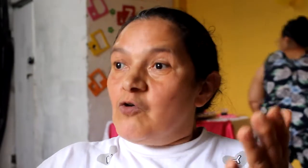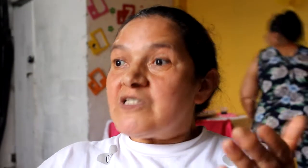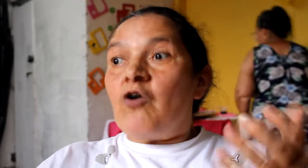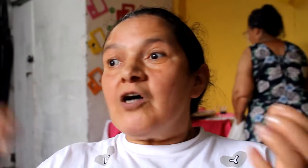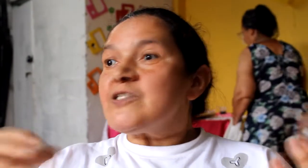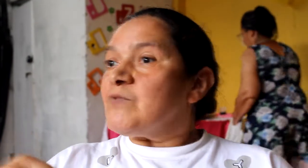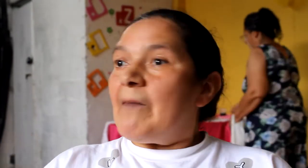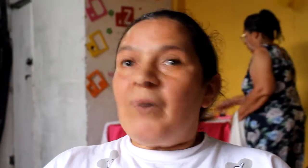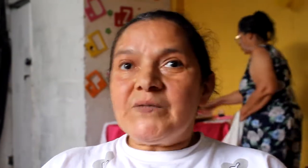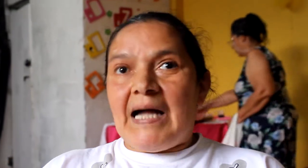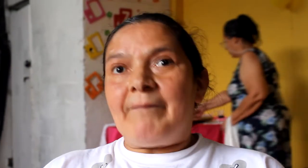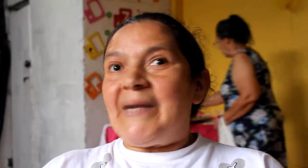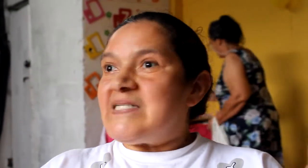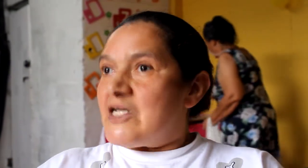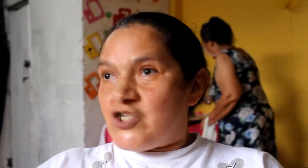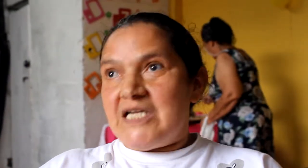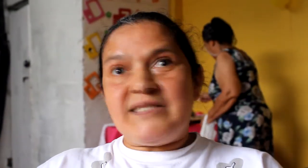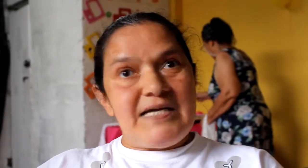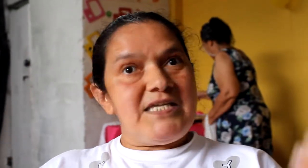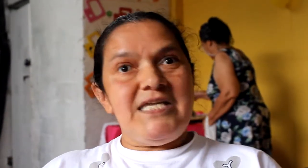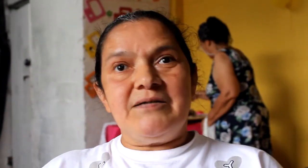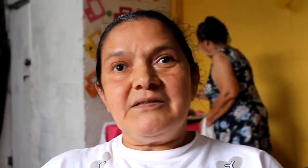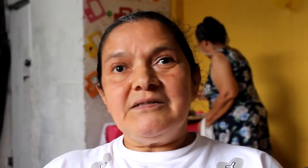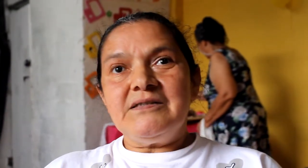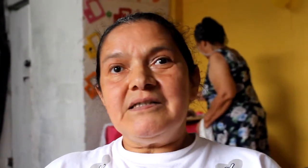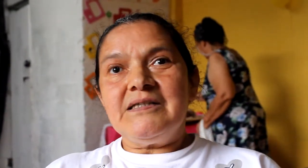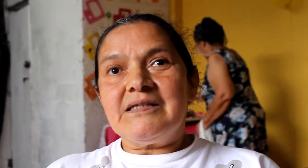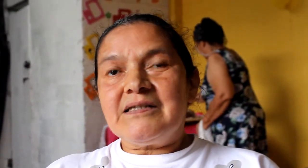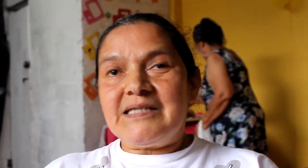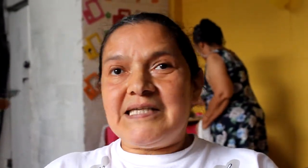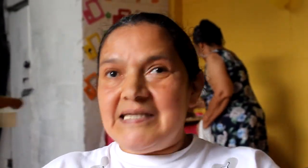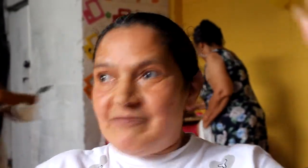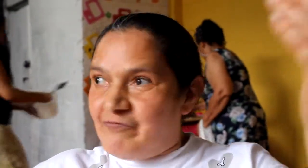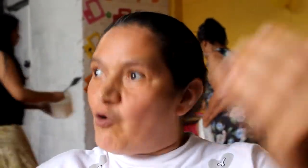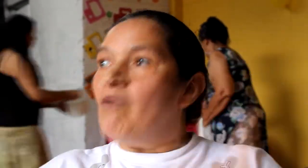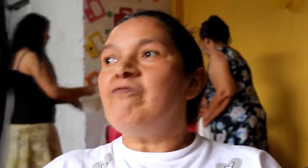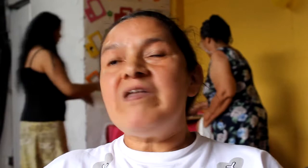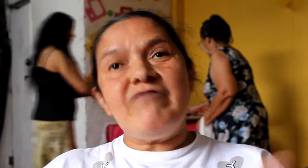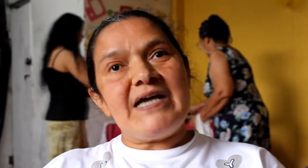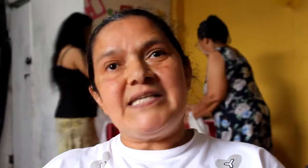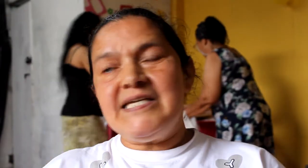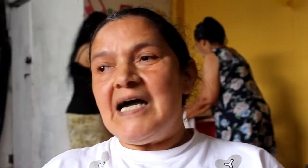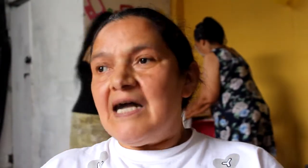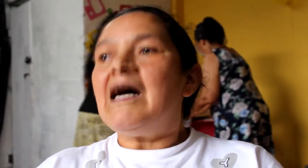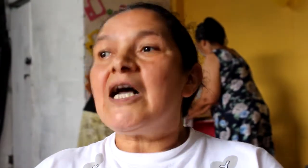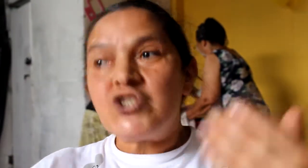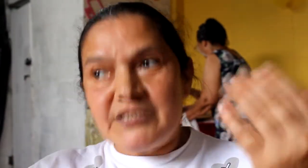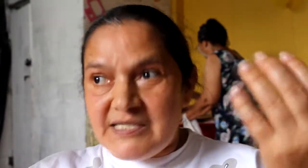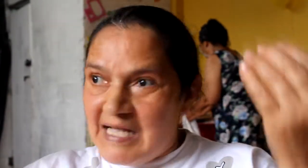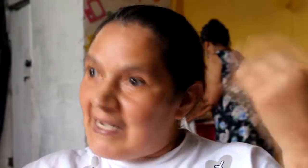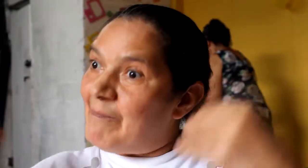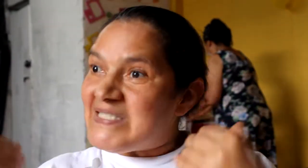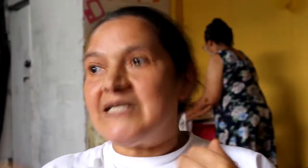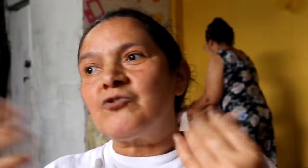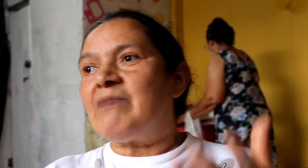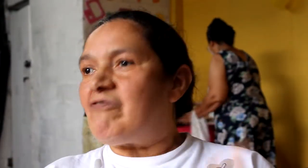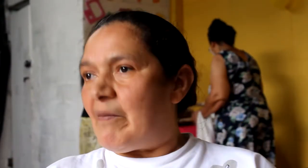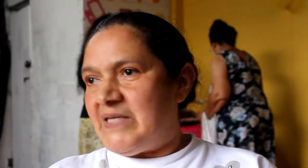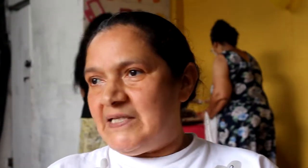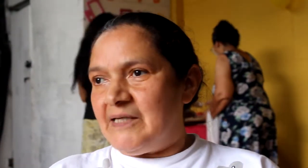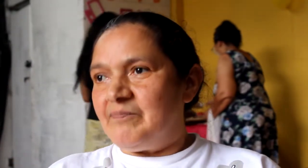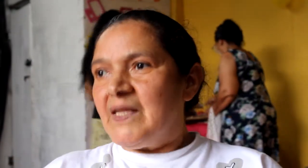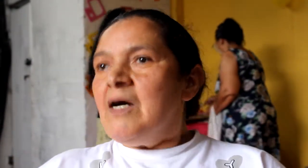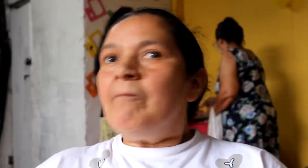as pessoas gostam de apontar. Mas a gente aqui, que convive aqui, a gente acaba sendo